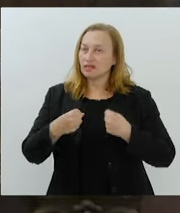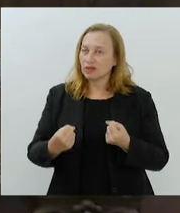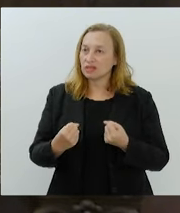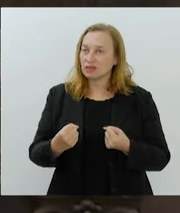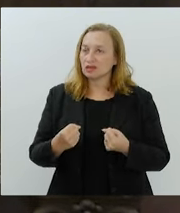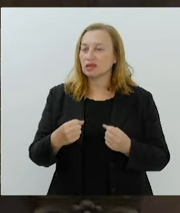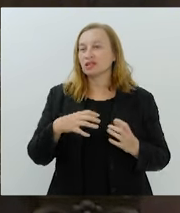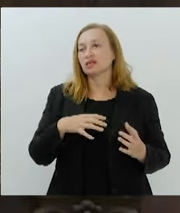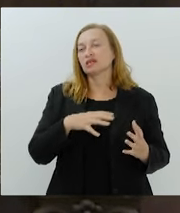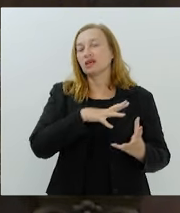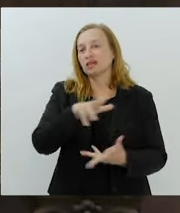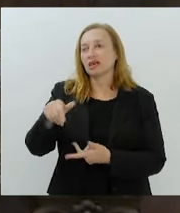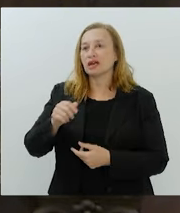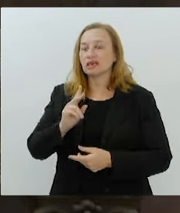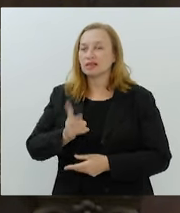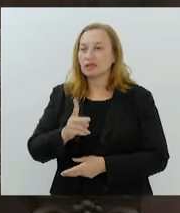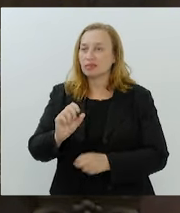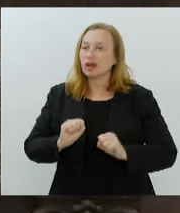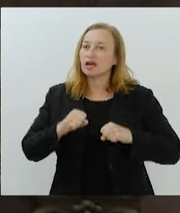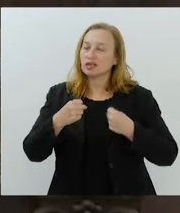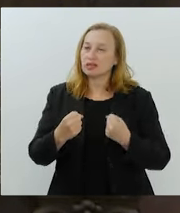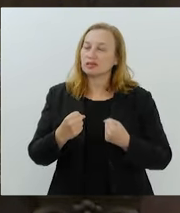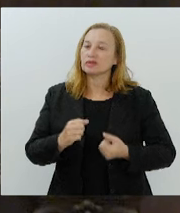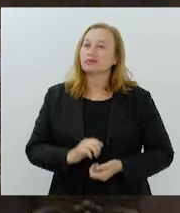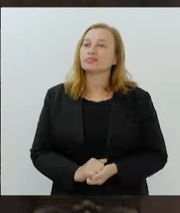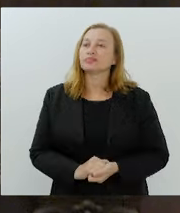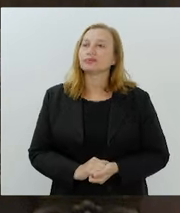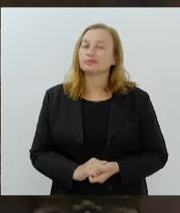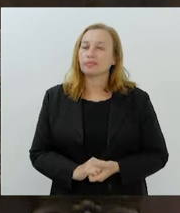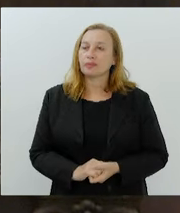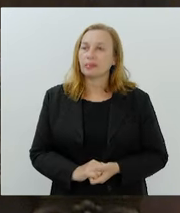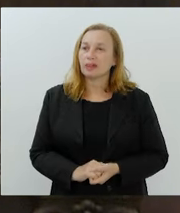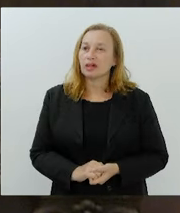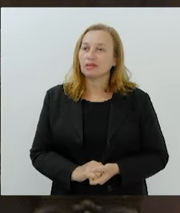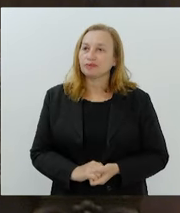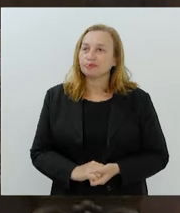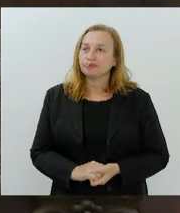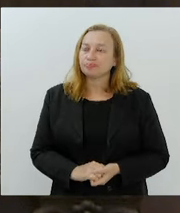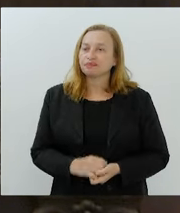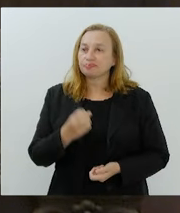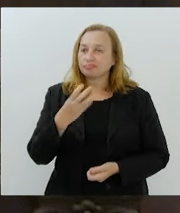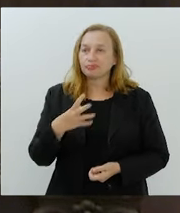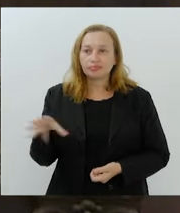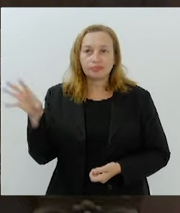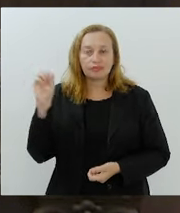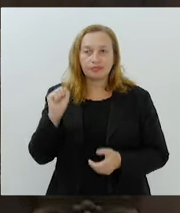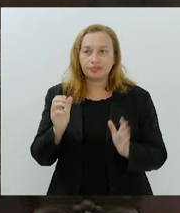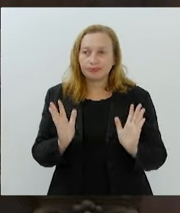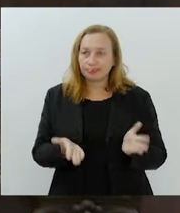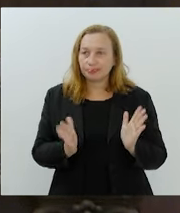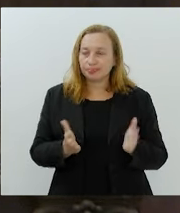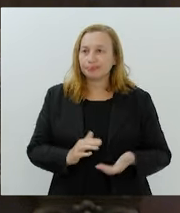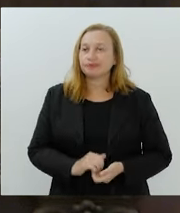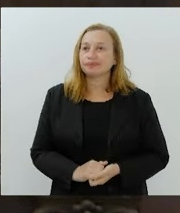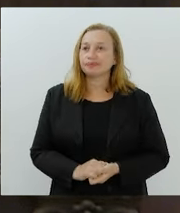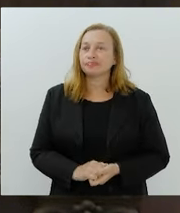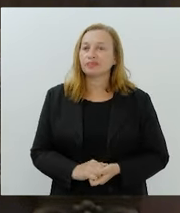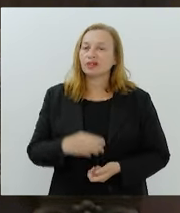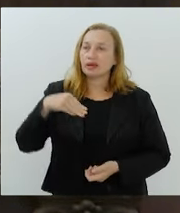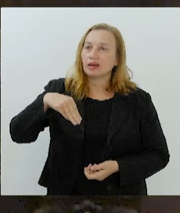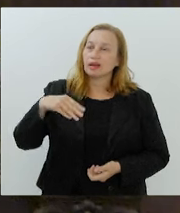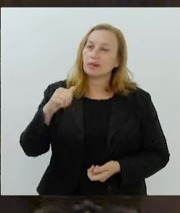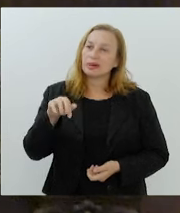sempre atuando, também participando muito. Bom, vamos ouvir então agora o Marcelo